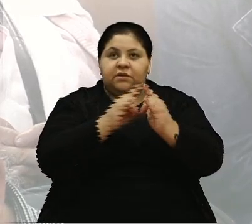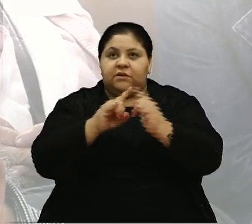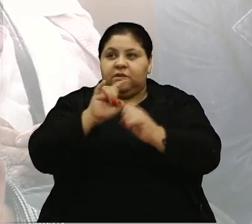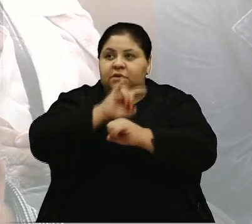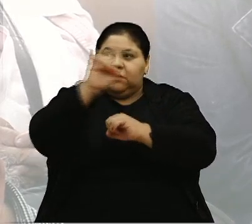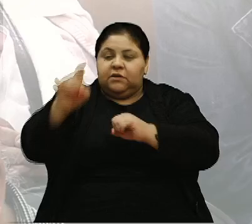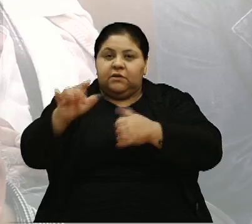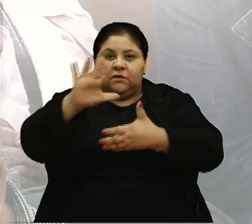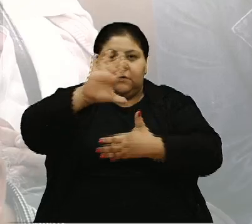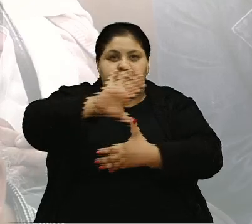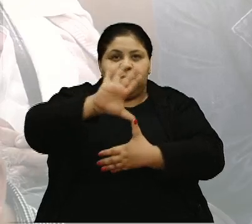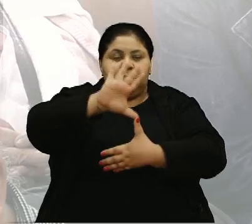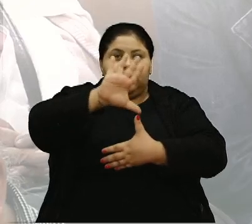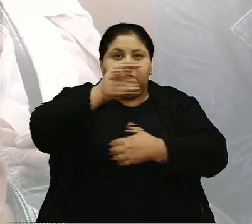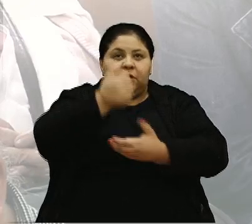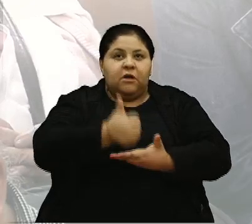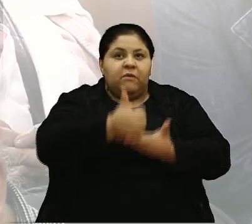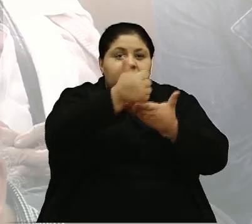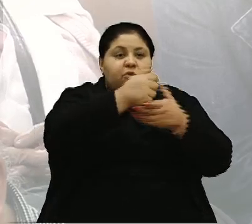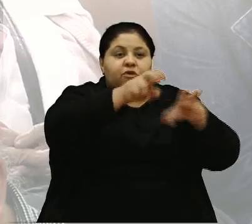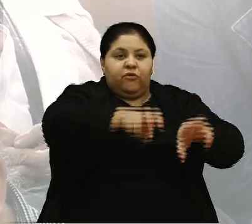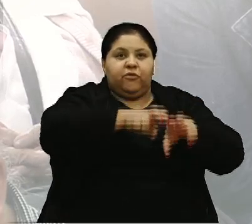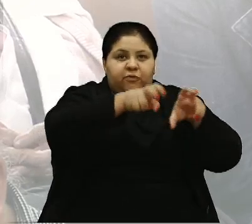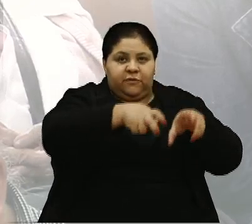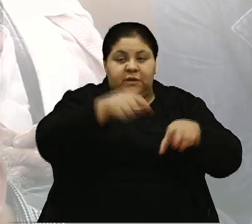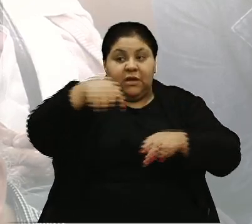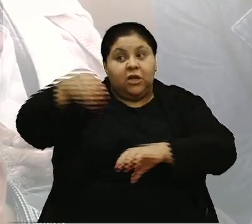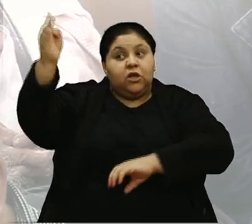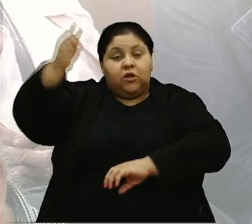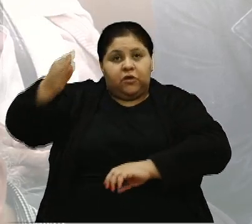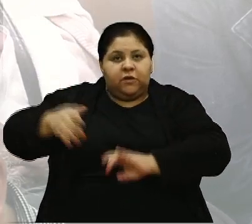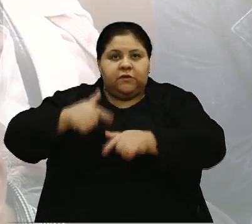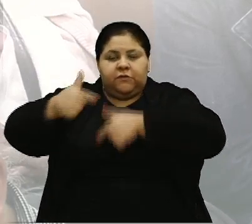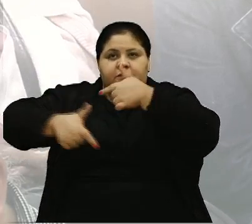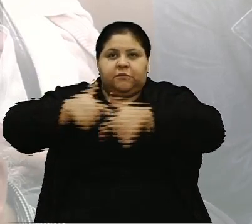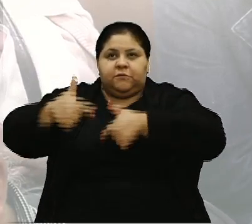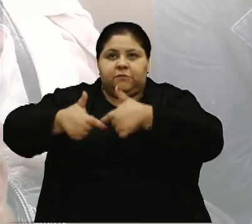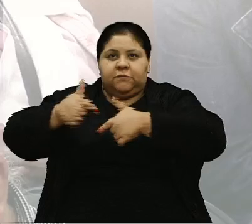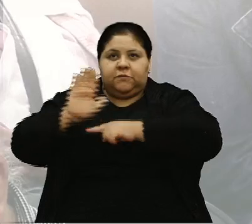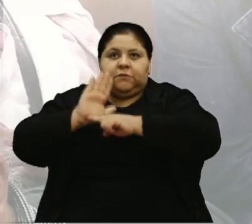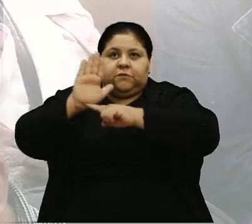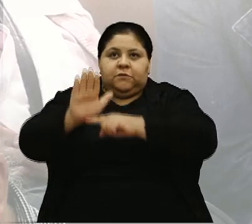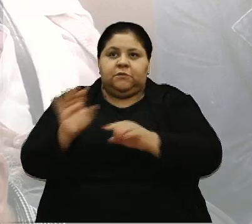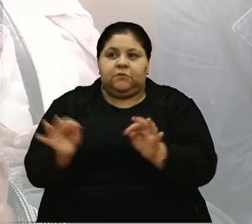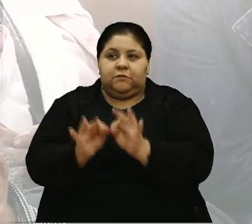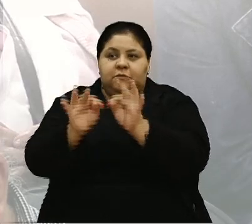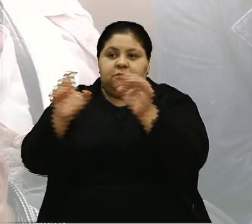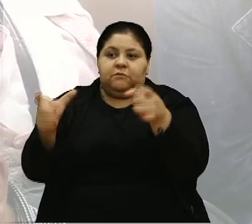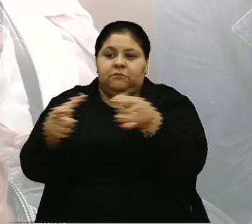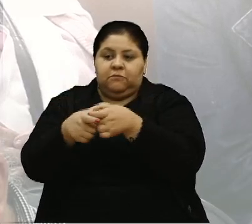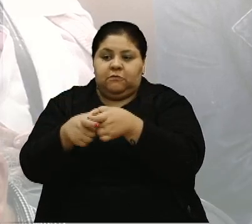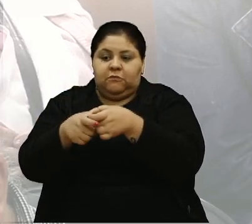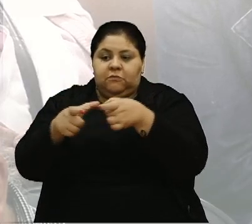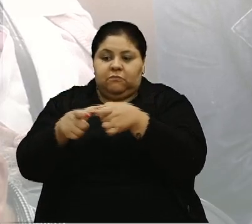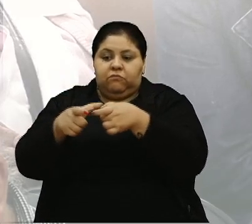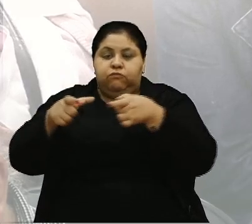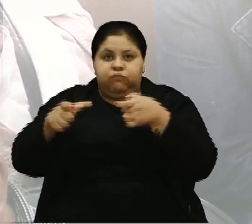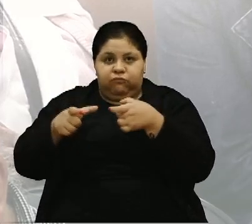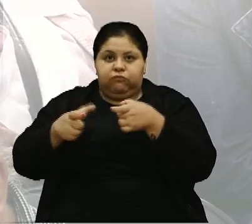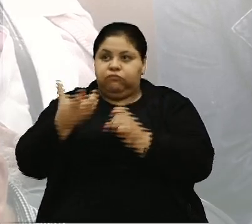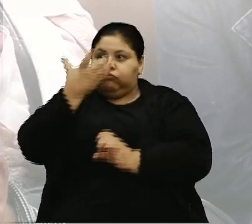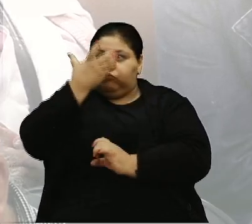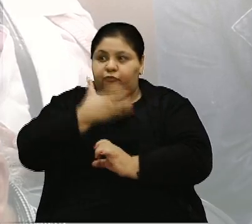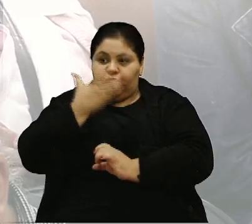para a Cooperação na Agricultura. No Brasil, trabalhou em assistência técnica para pequenos, médios e grandes produtores de frutas